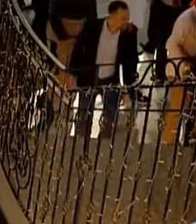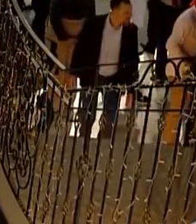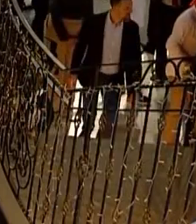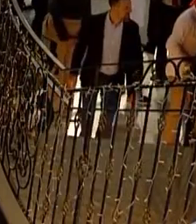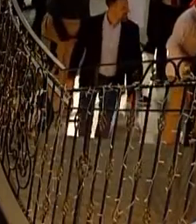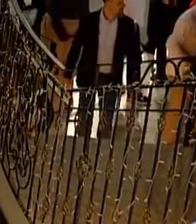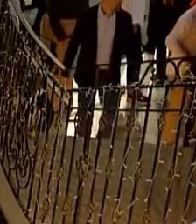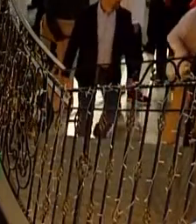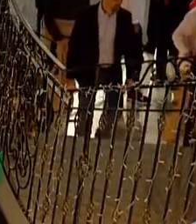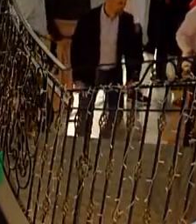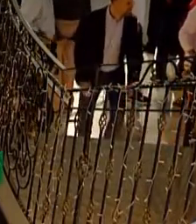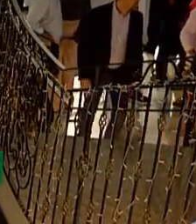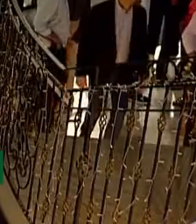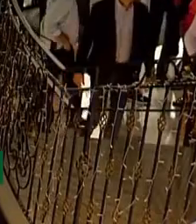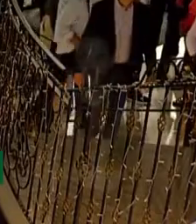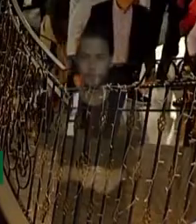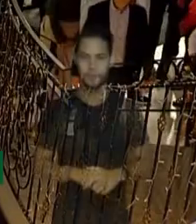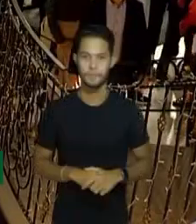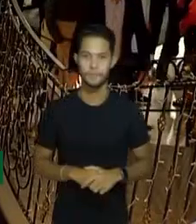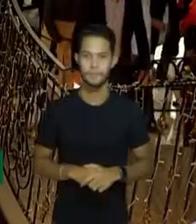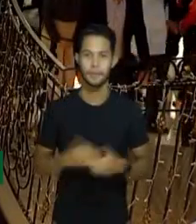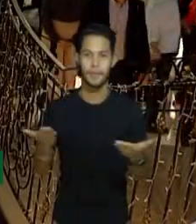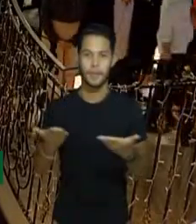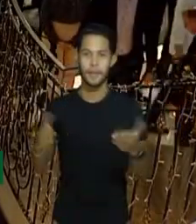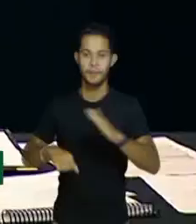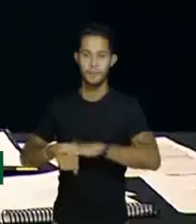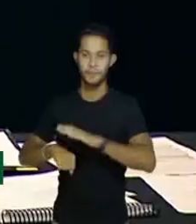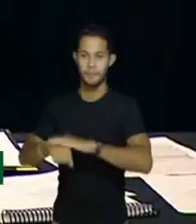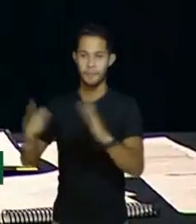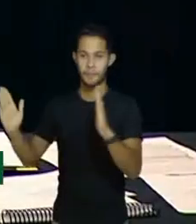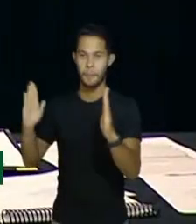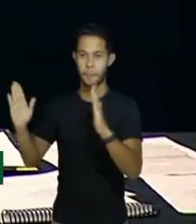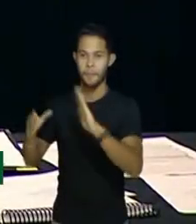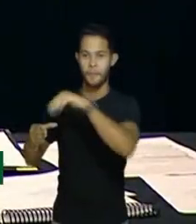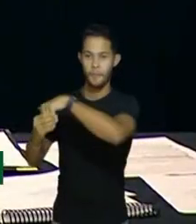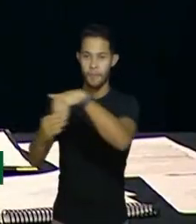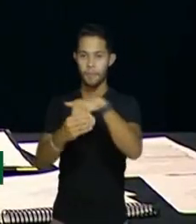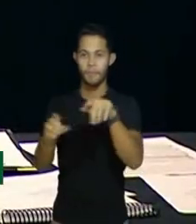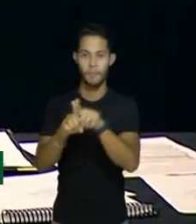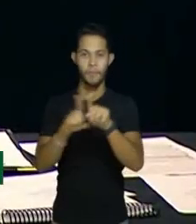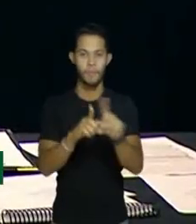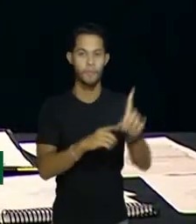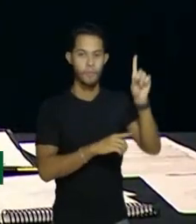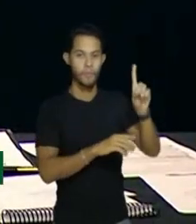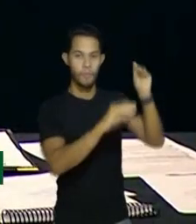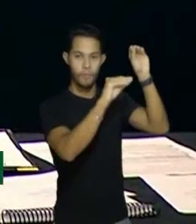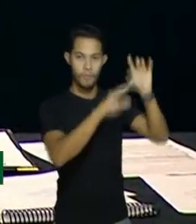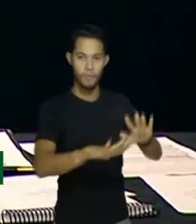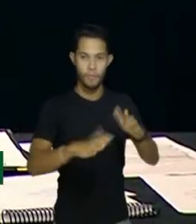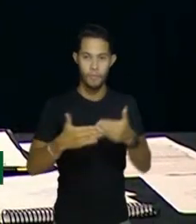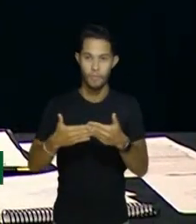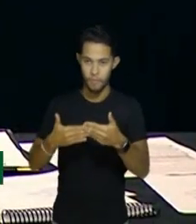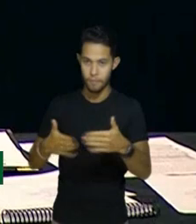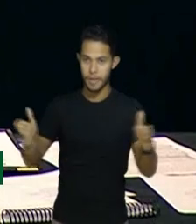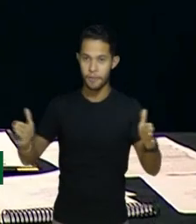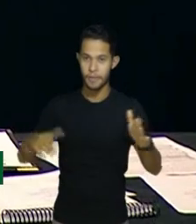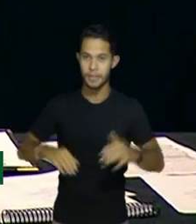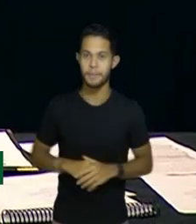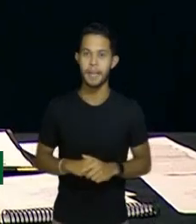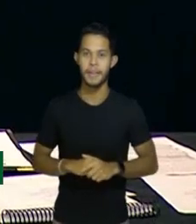Havendo quórum regimental e sob a proteção de Deus, declaro aberta a presente sessão extraordinária. Consulto os senhores